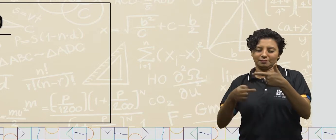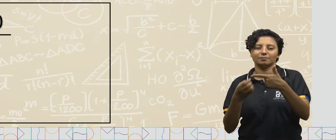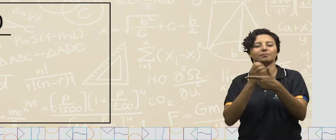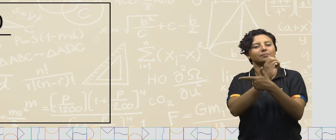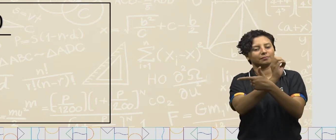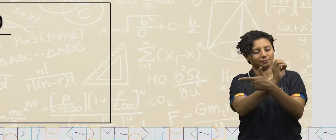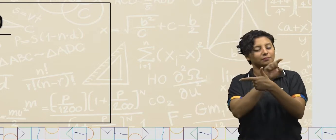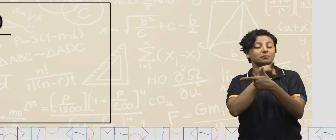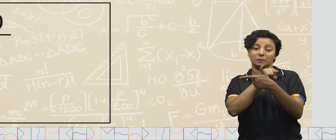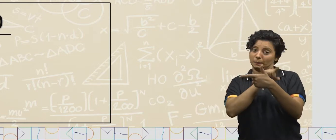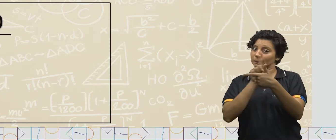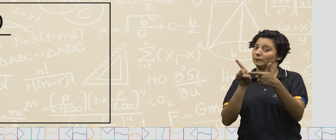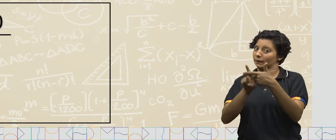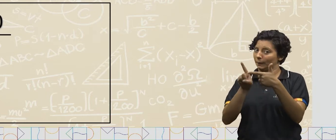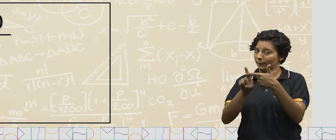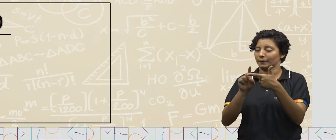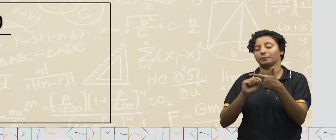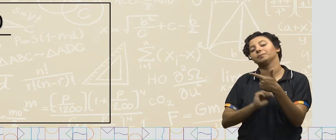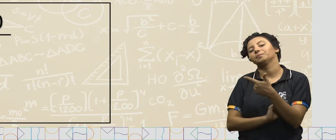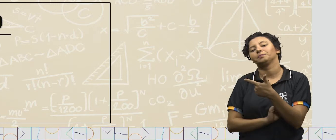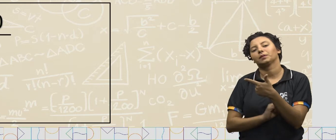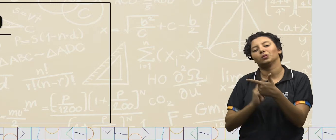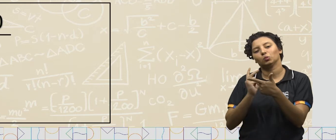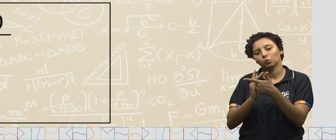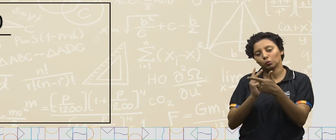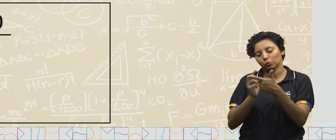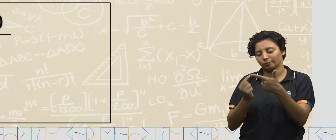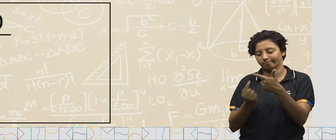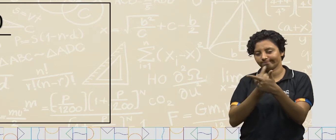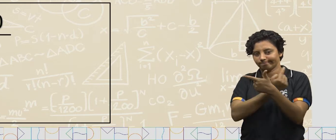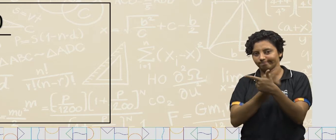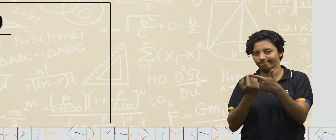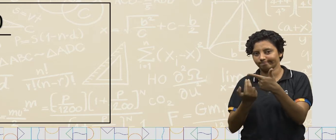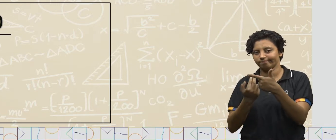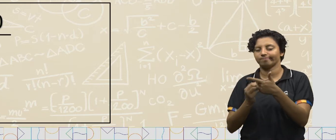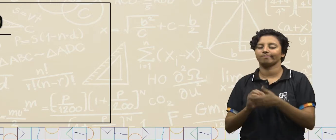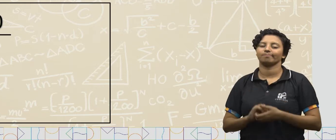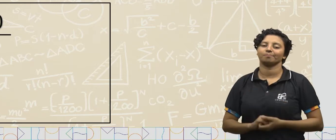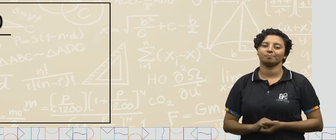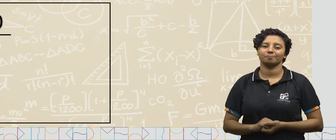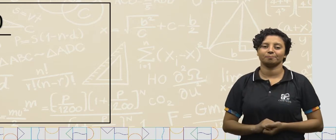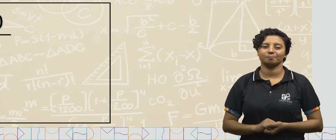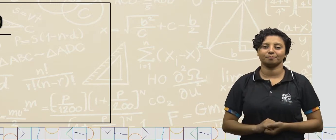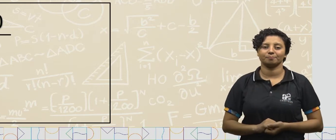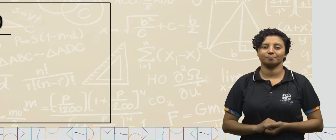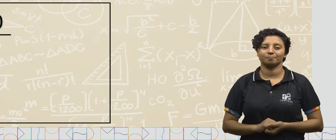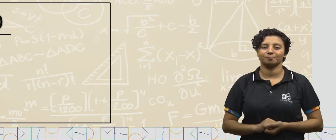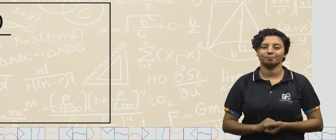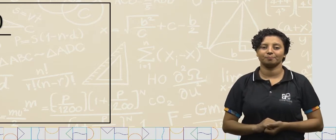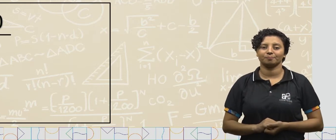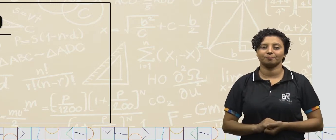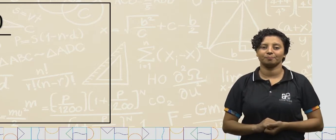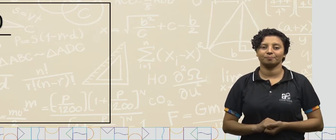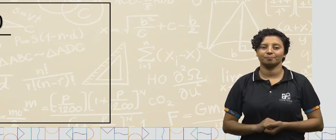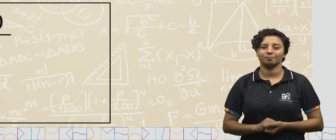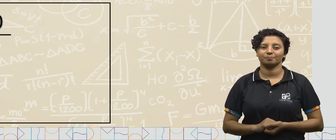no final, acompanhando o dividendo, e um 0 com vírgula no quociente. Muito